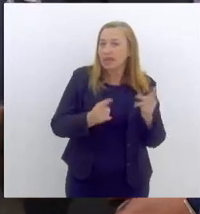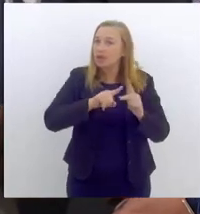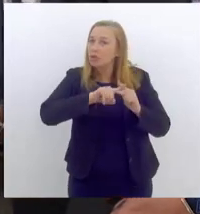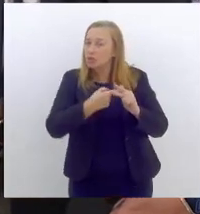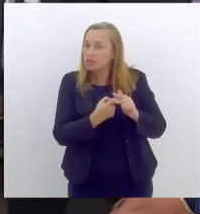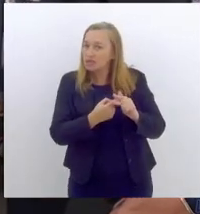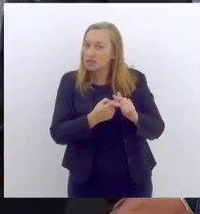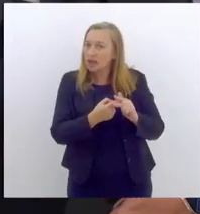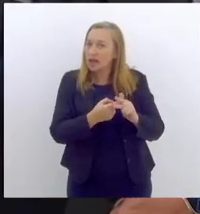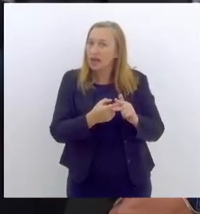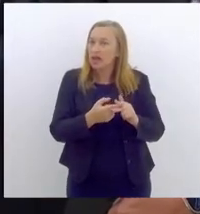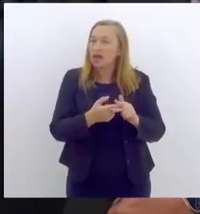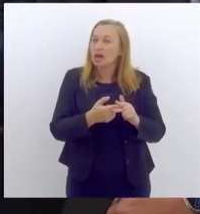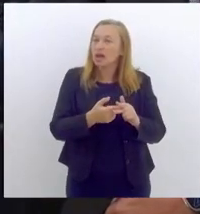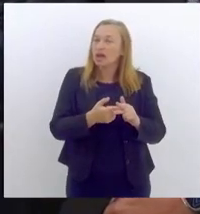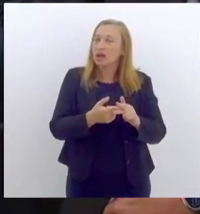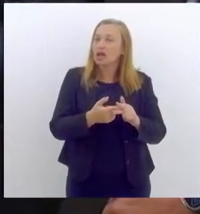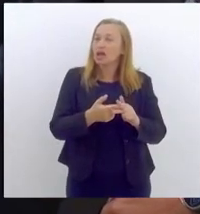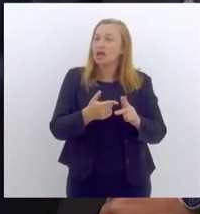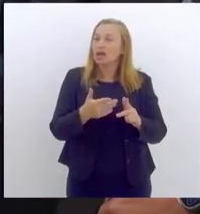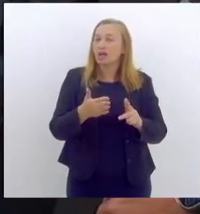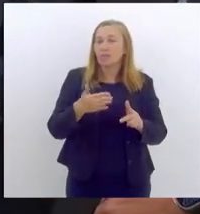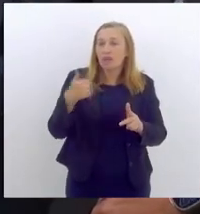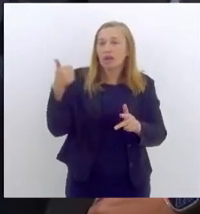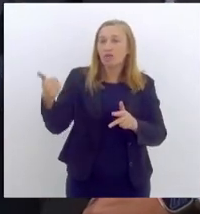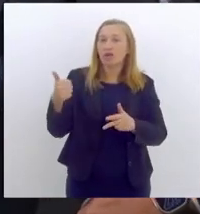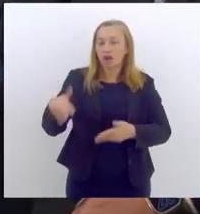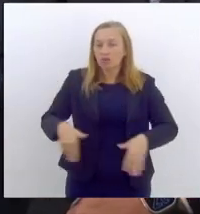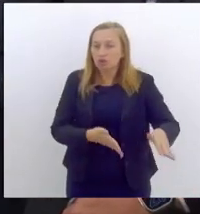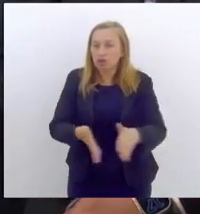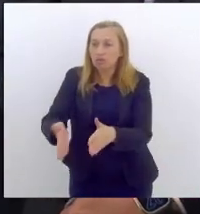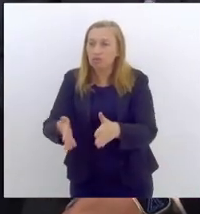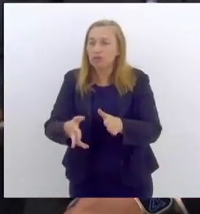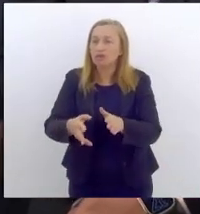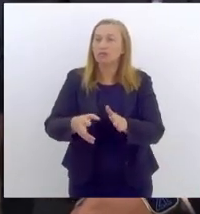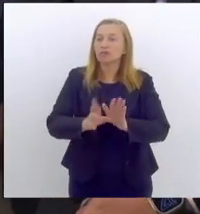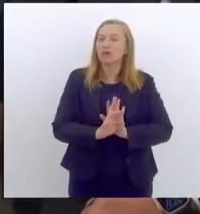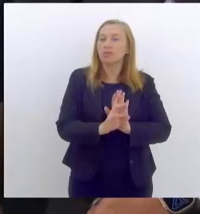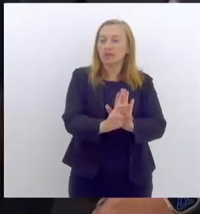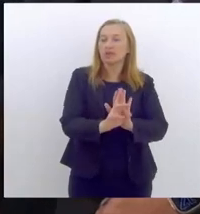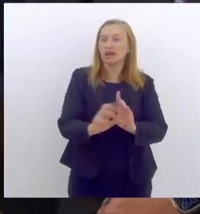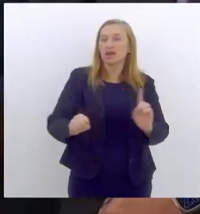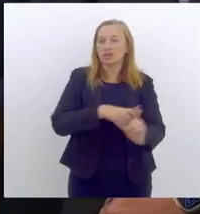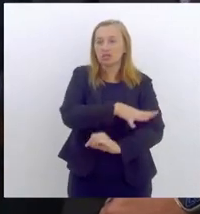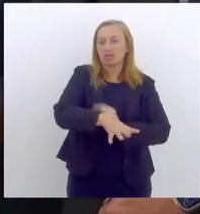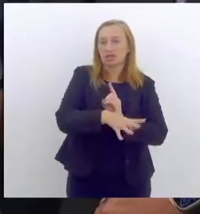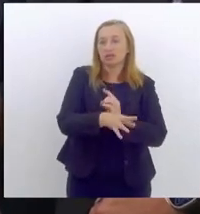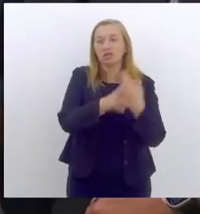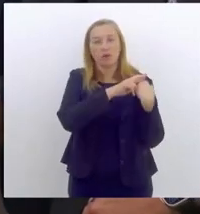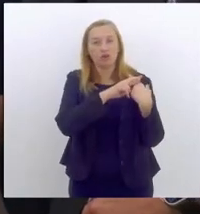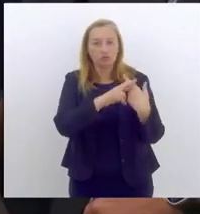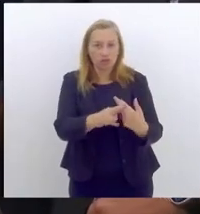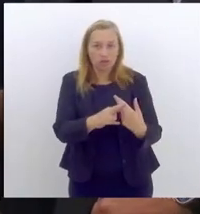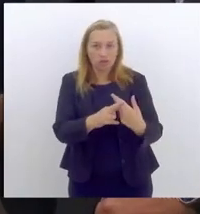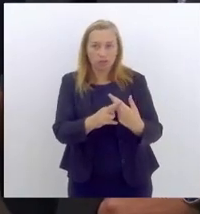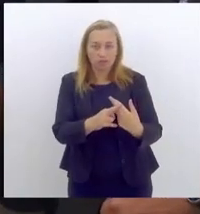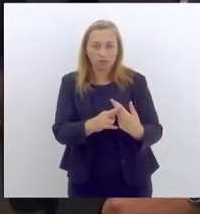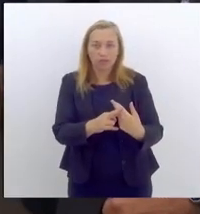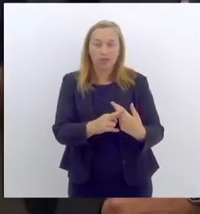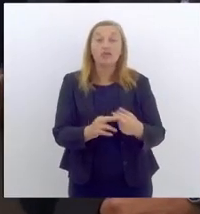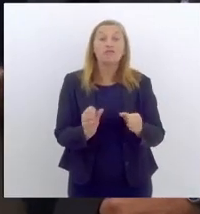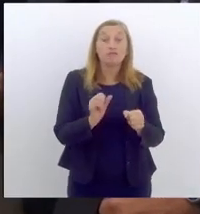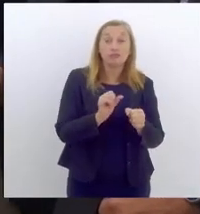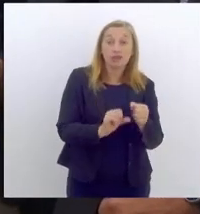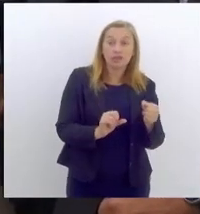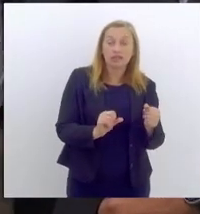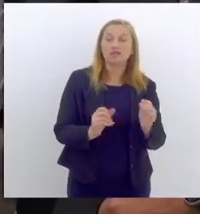e calibrar os caminhos para que possamos representar a sociedade de uma forma responsável e fazer com que